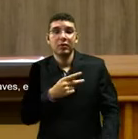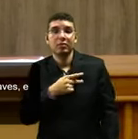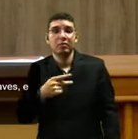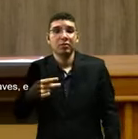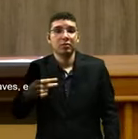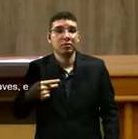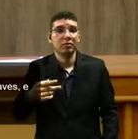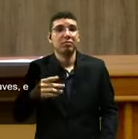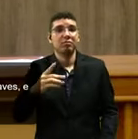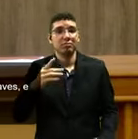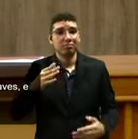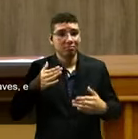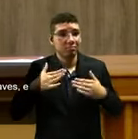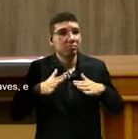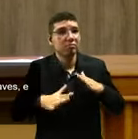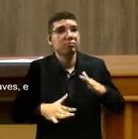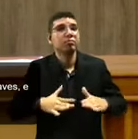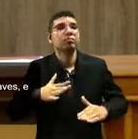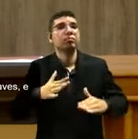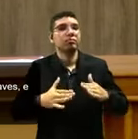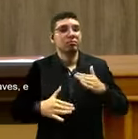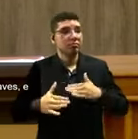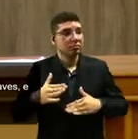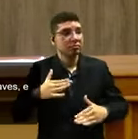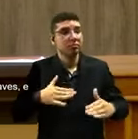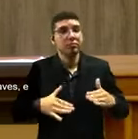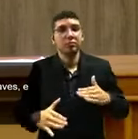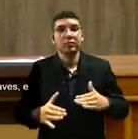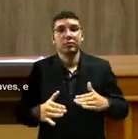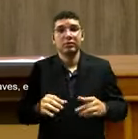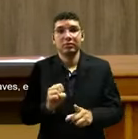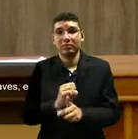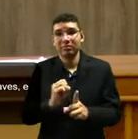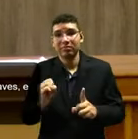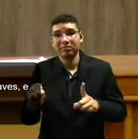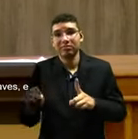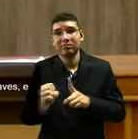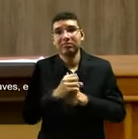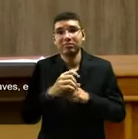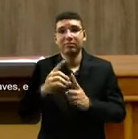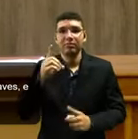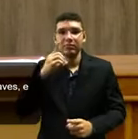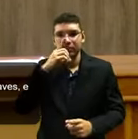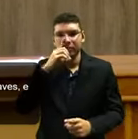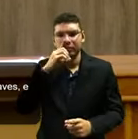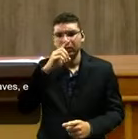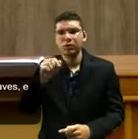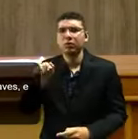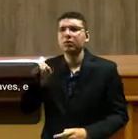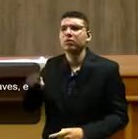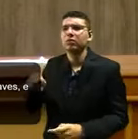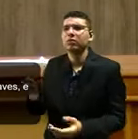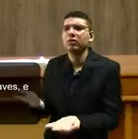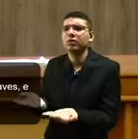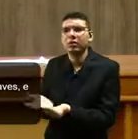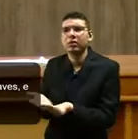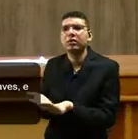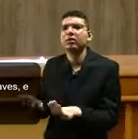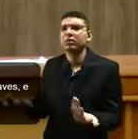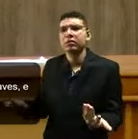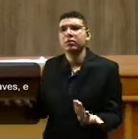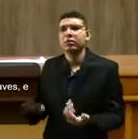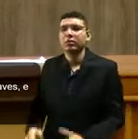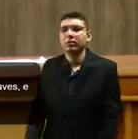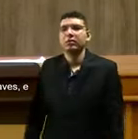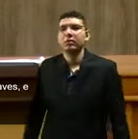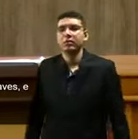cuidado muito cuidado olha você sabe como é que tá a sociedade tu não é crente não rapaz